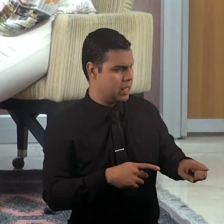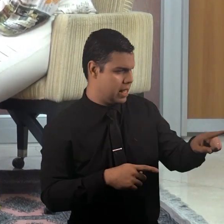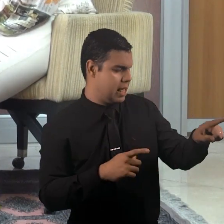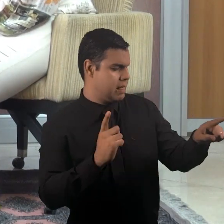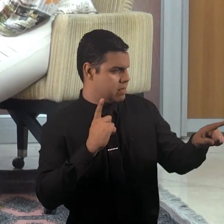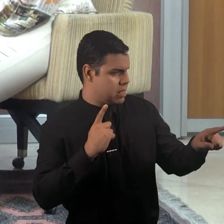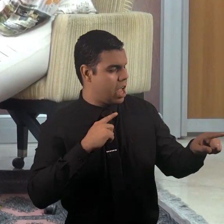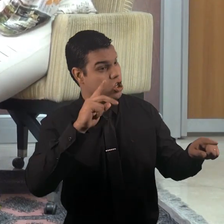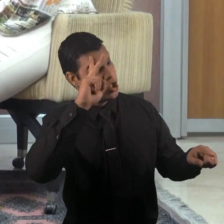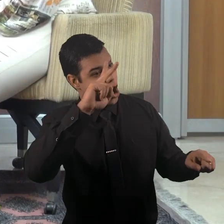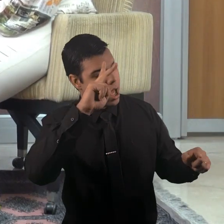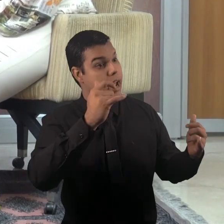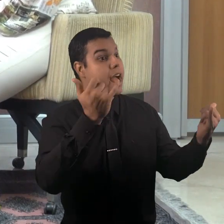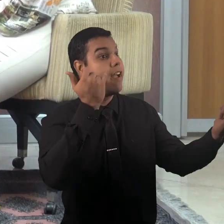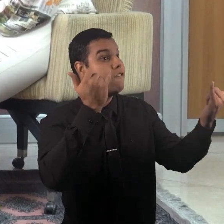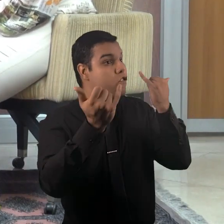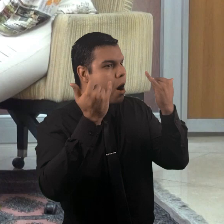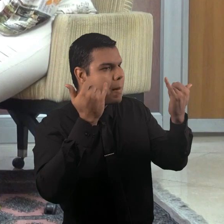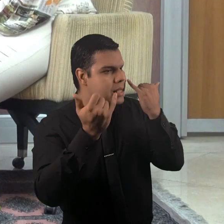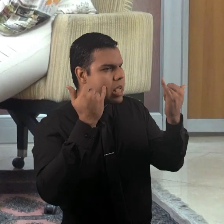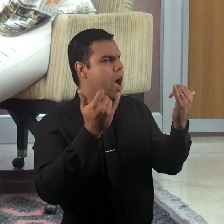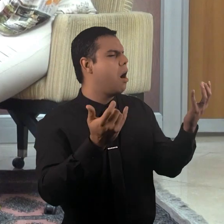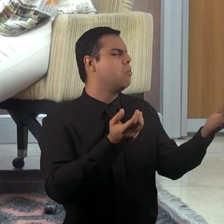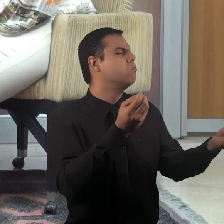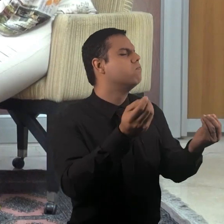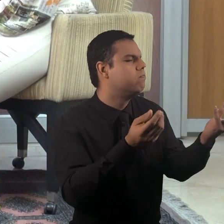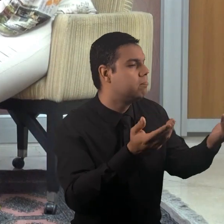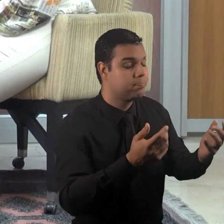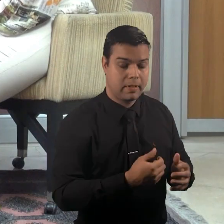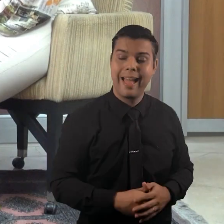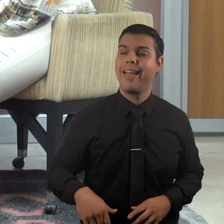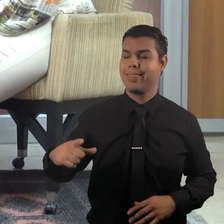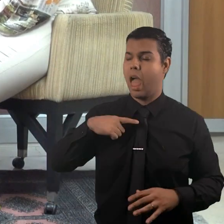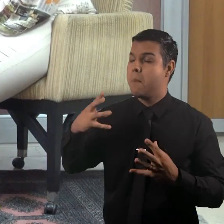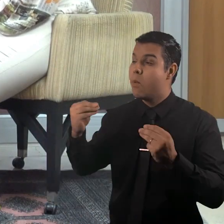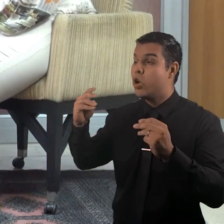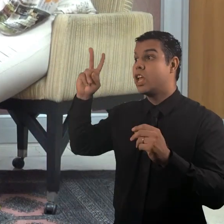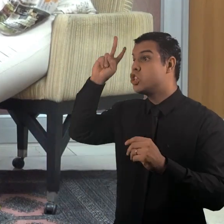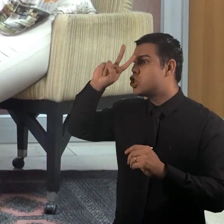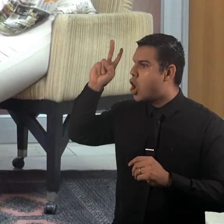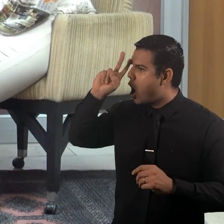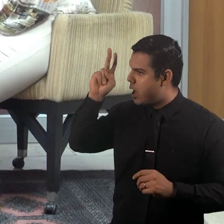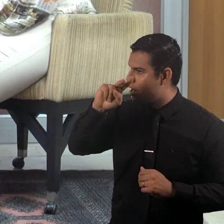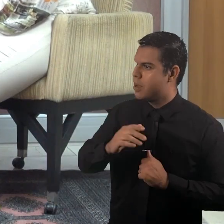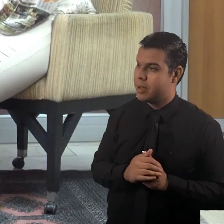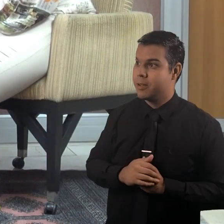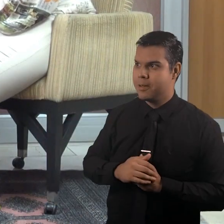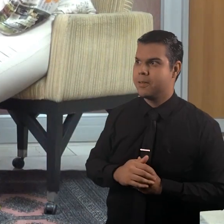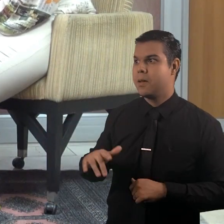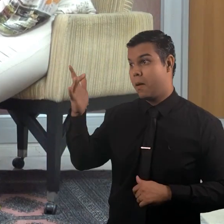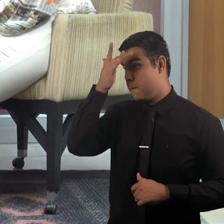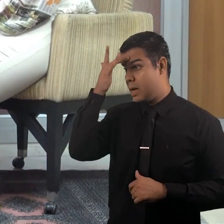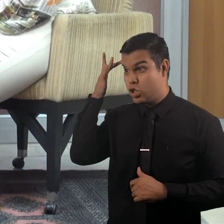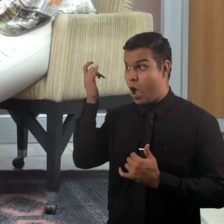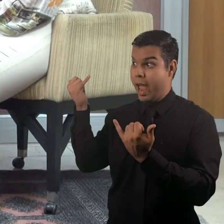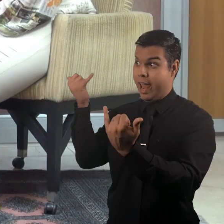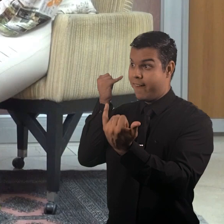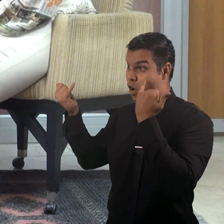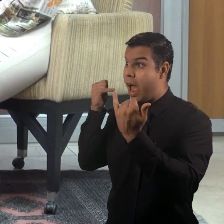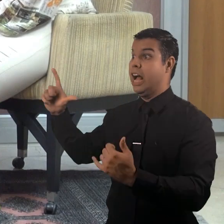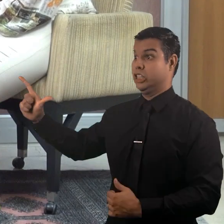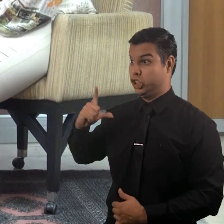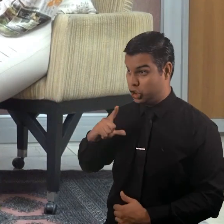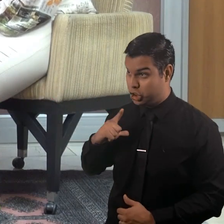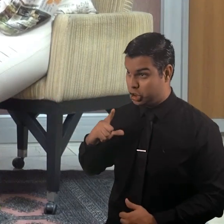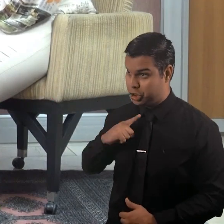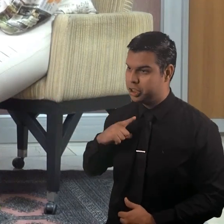alguma história de que alguém com a informação mudou de vida em relação ao câncer de mama? Eu tenho muitas histórias de pessoas que,